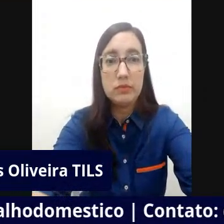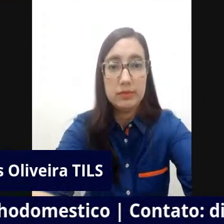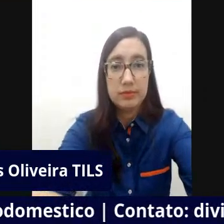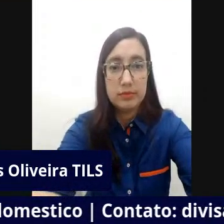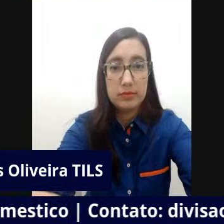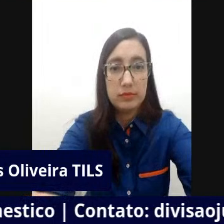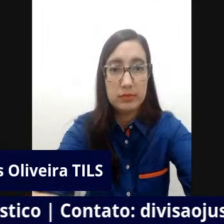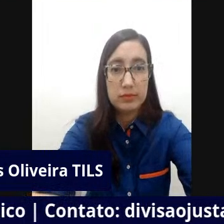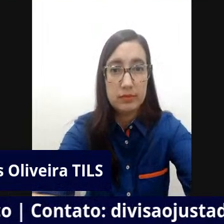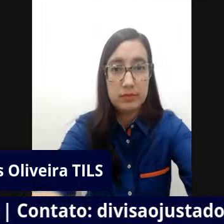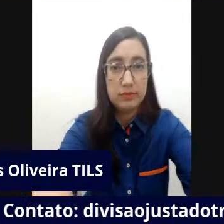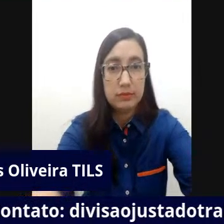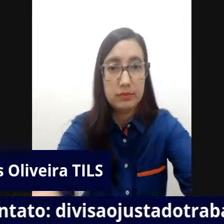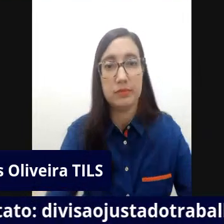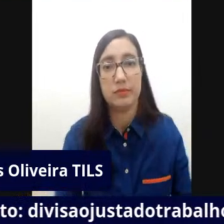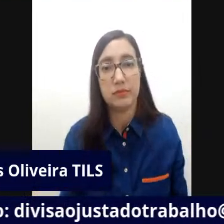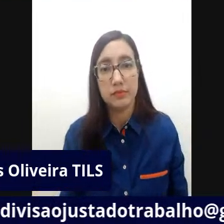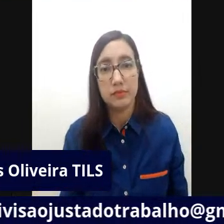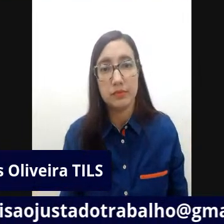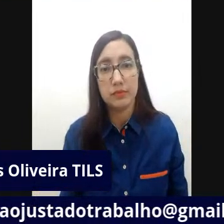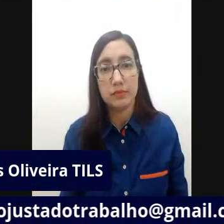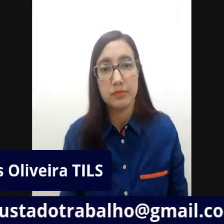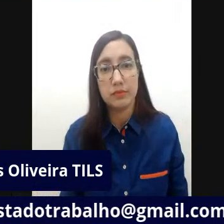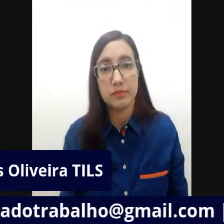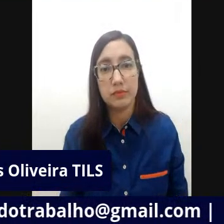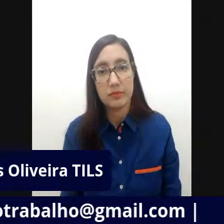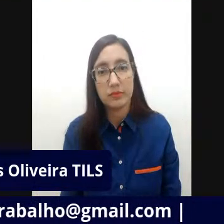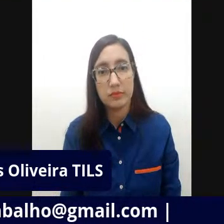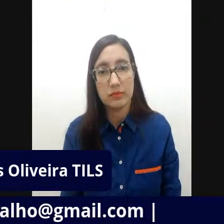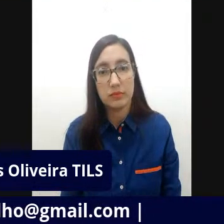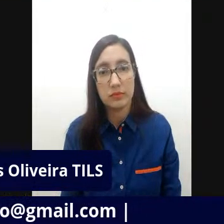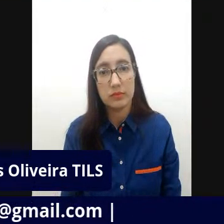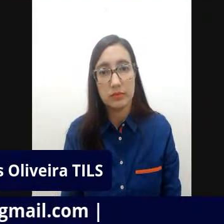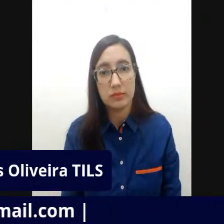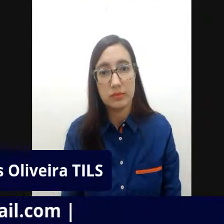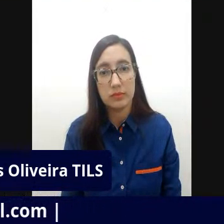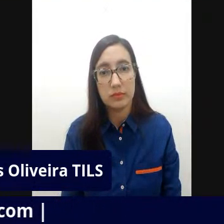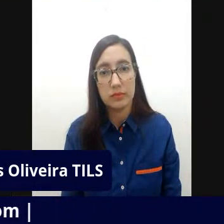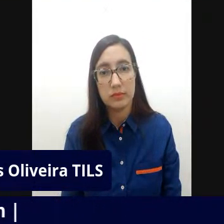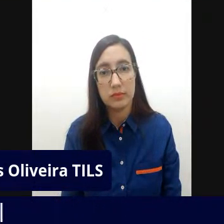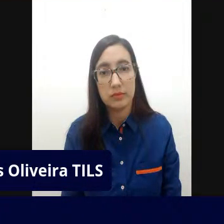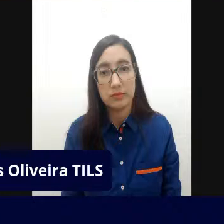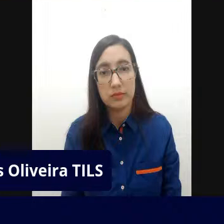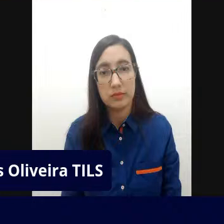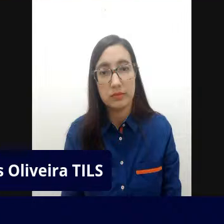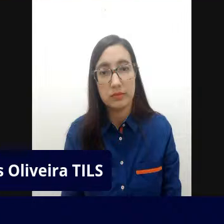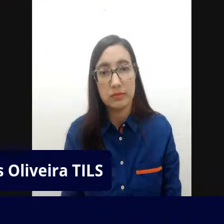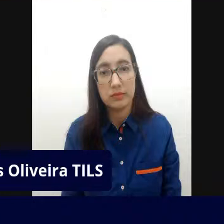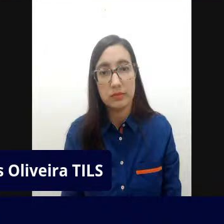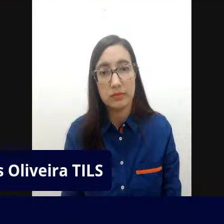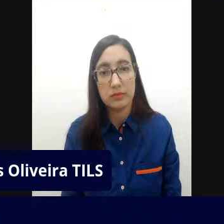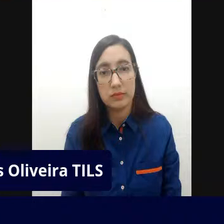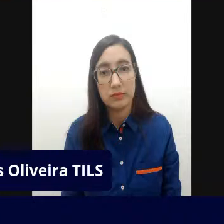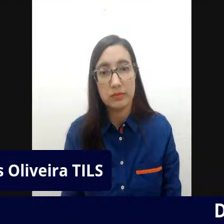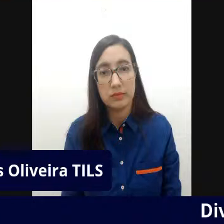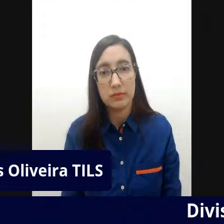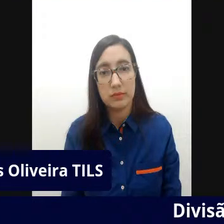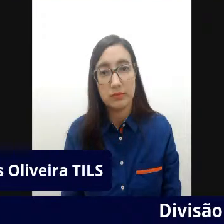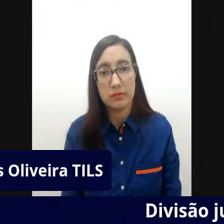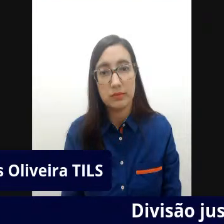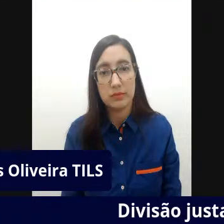teve que fechar. A gente não pôde ficar com o sindicato aberto, então muita coisa a gente fica sem saber por isso.